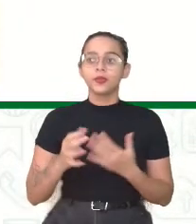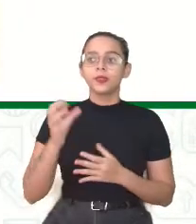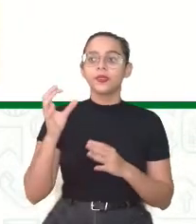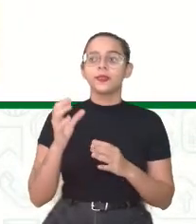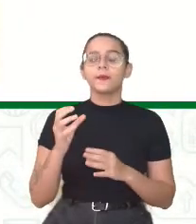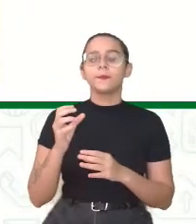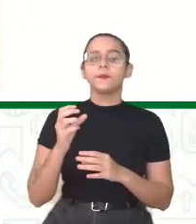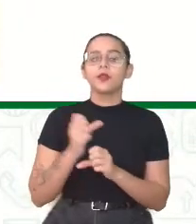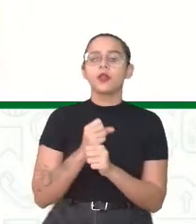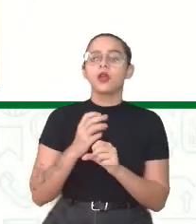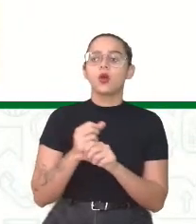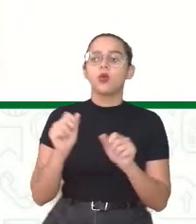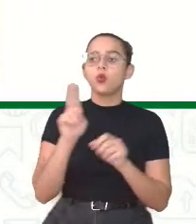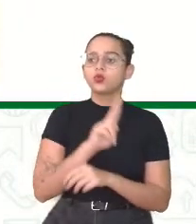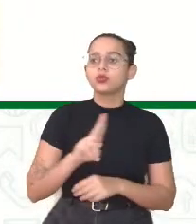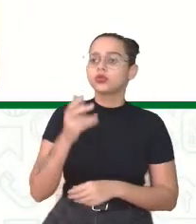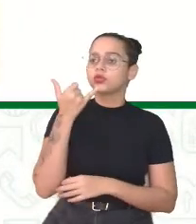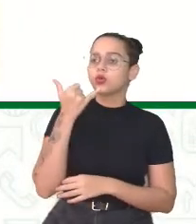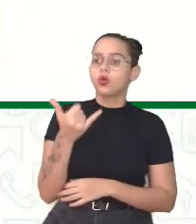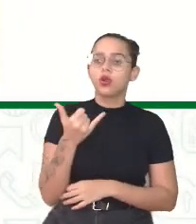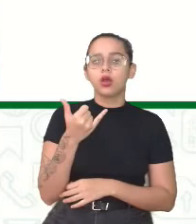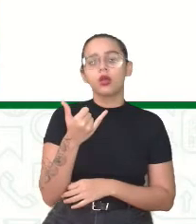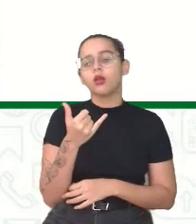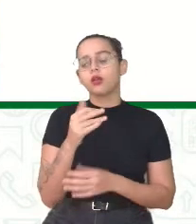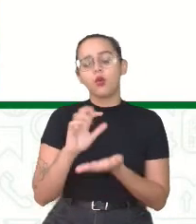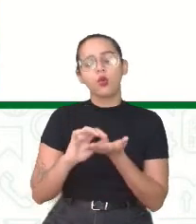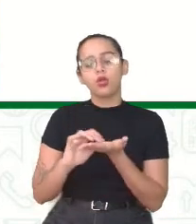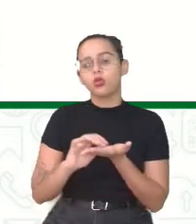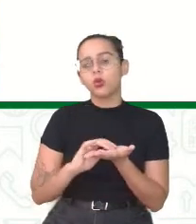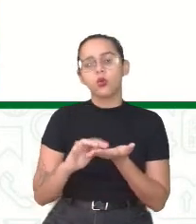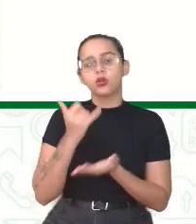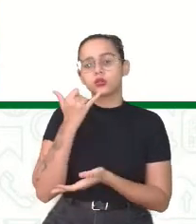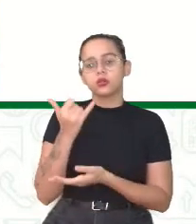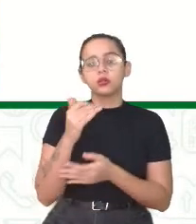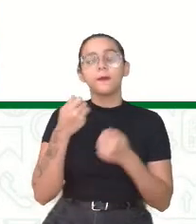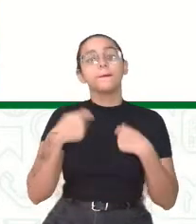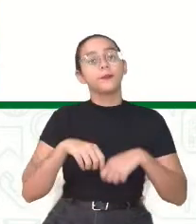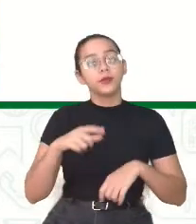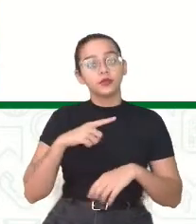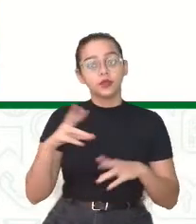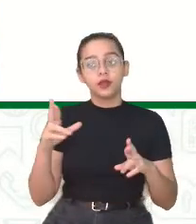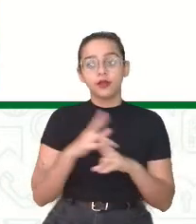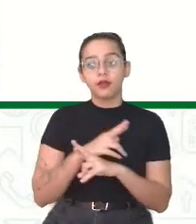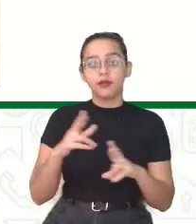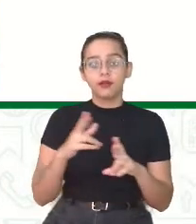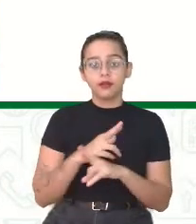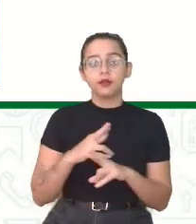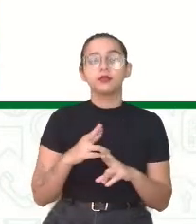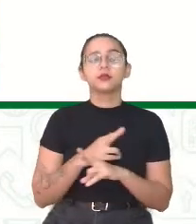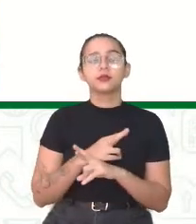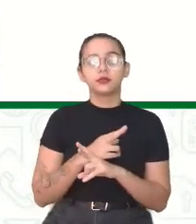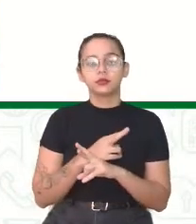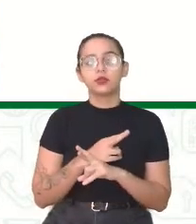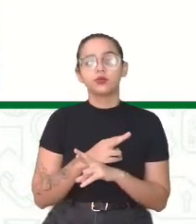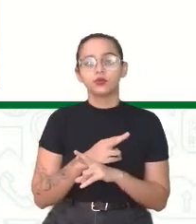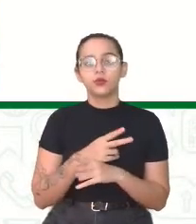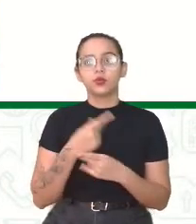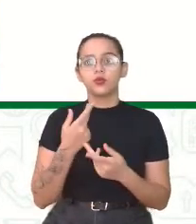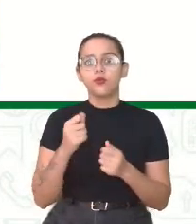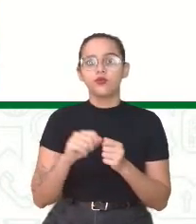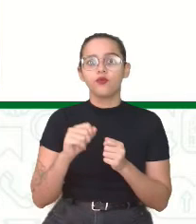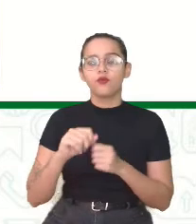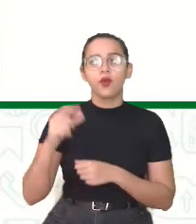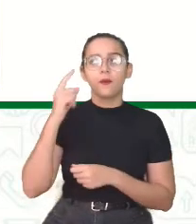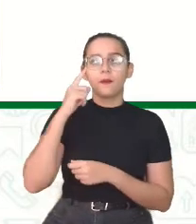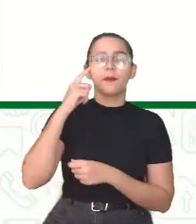utilizando também os aparelhos lá, a calculadora, o celular, eles precisam ter uma relação do que a gente vai trazer quando você faz o cálculo